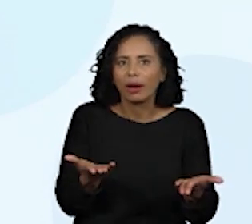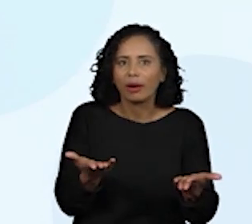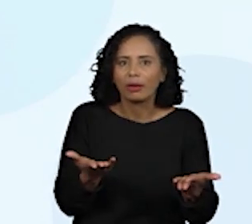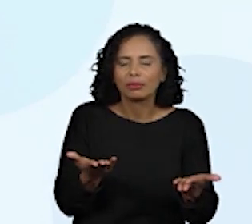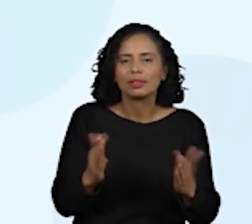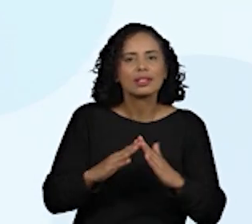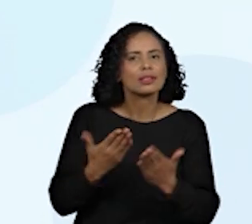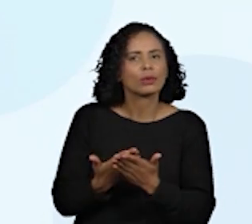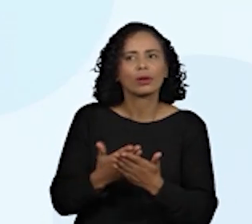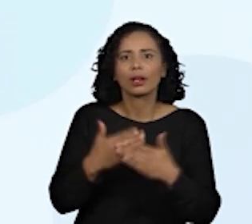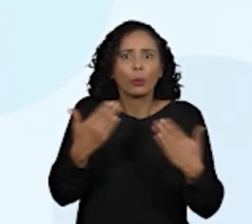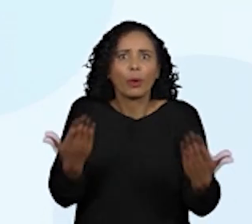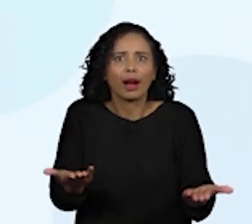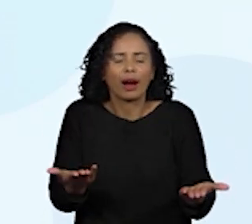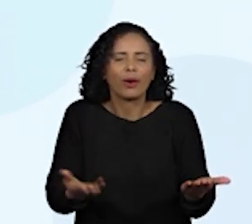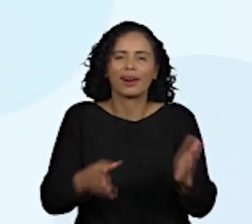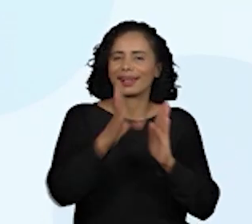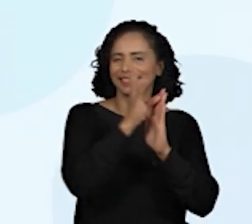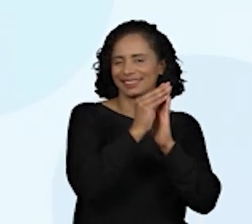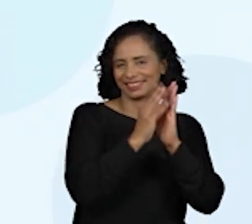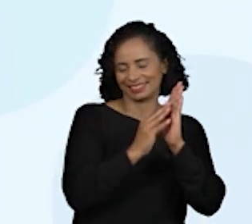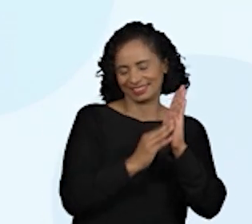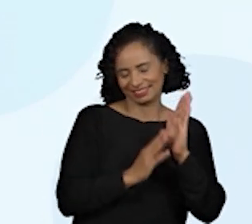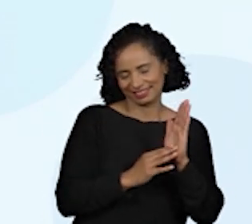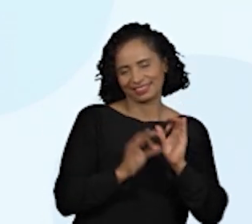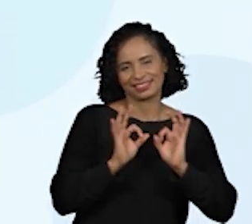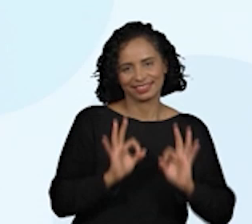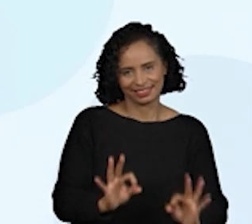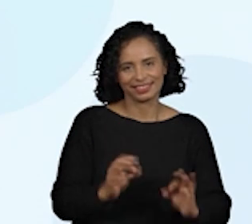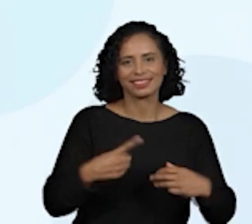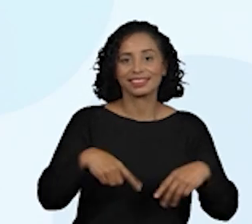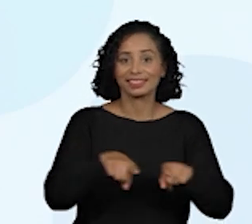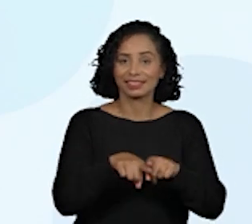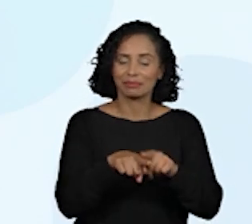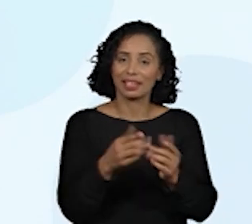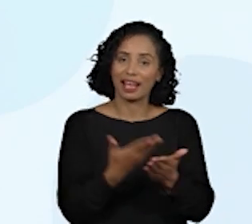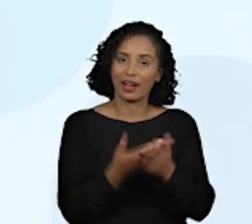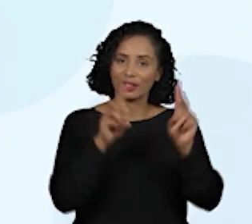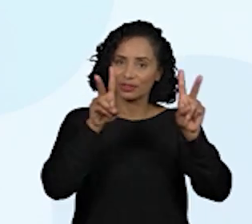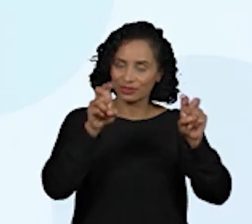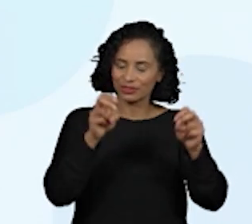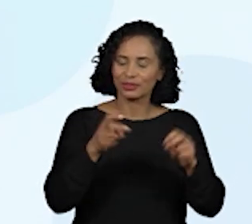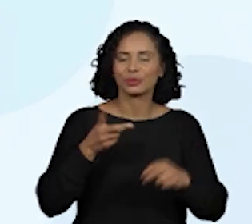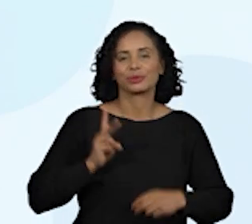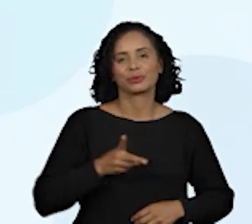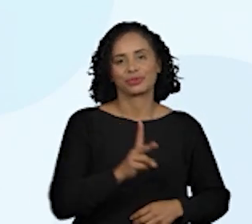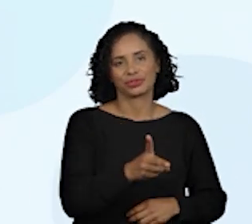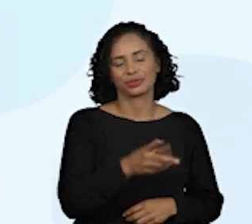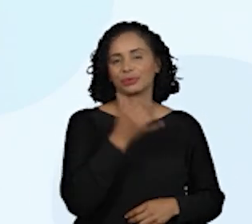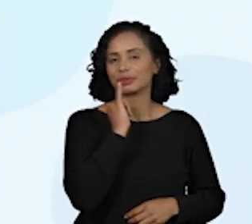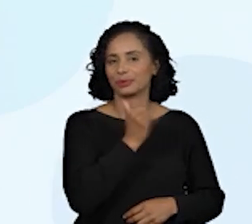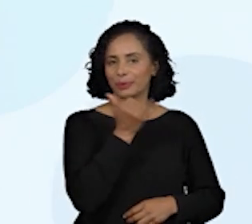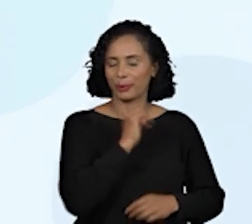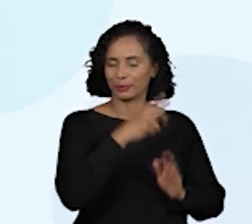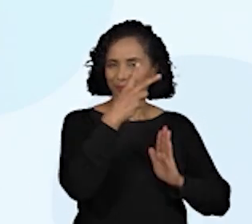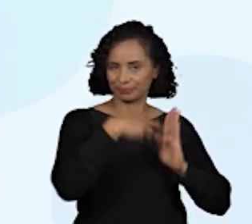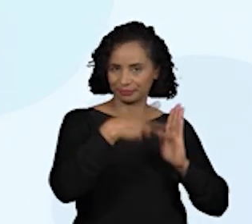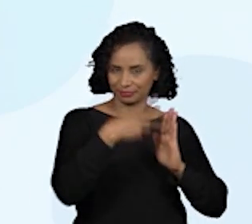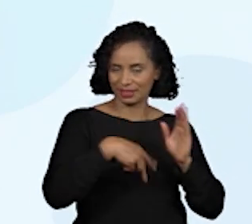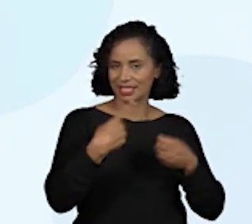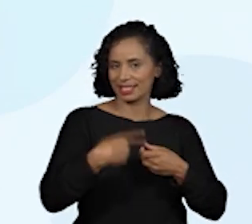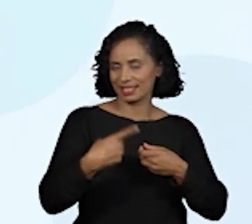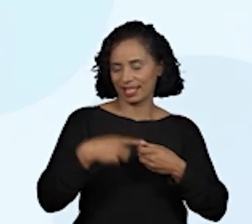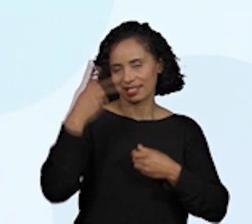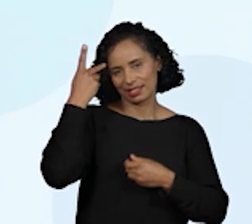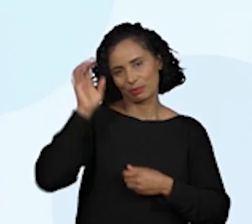o registro inicial de uma aula cujo título é Continuando Leitura do Conto, a cidade é